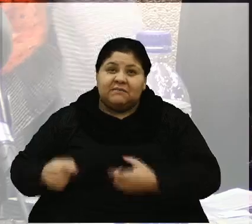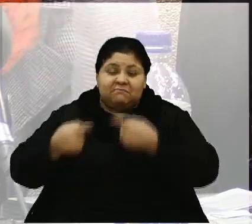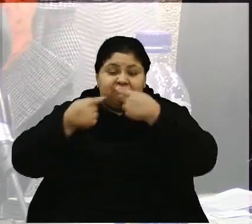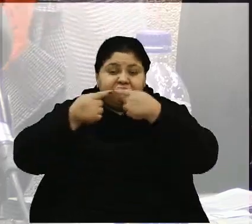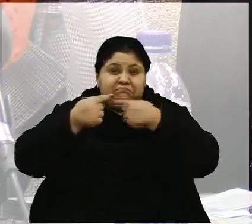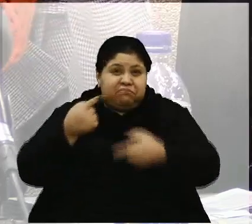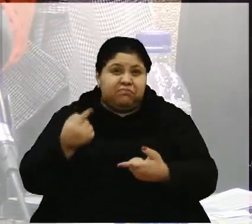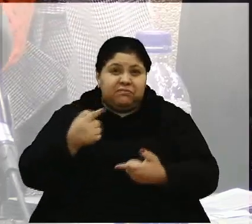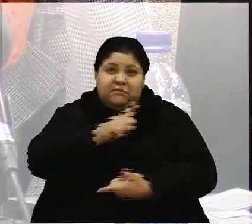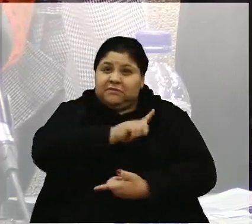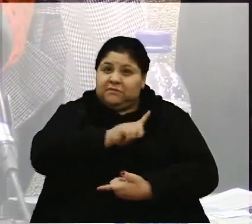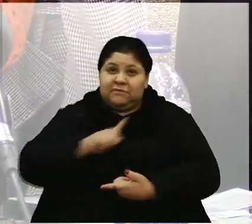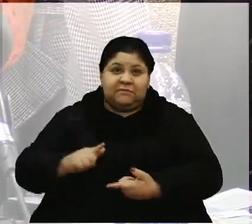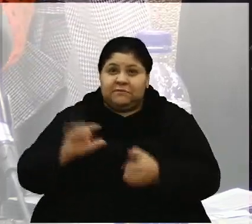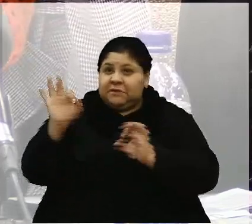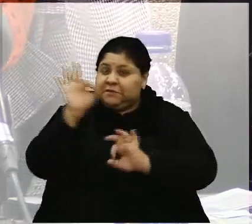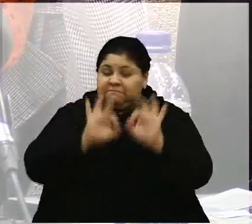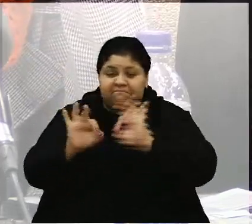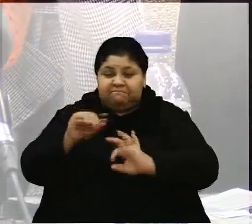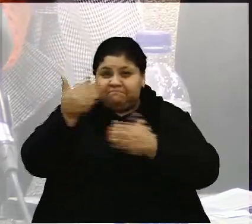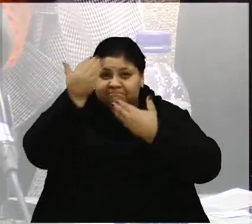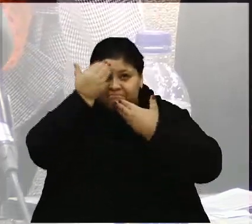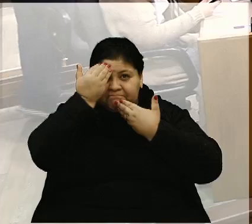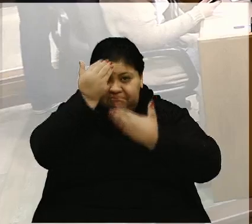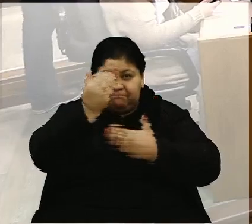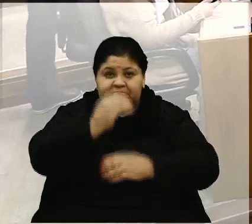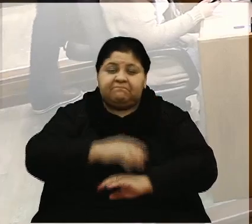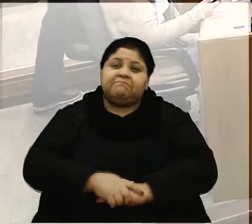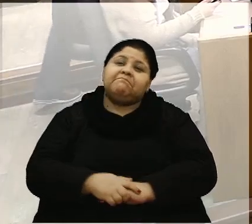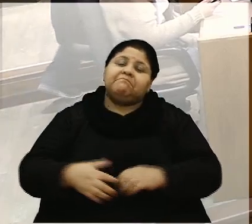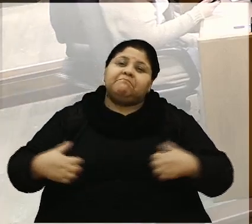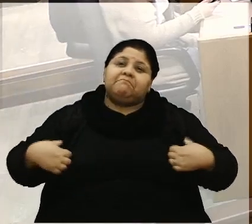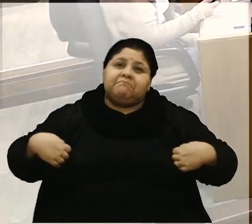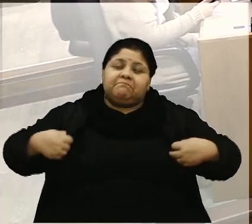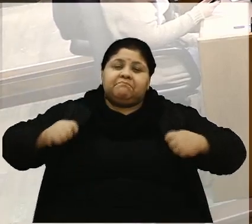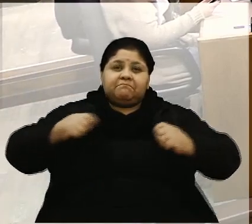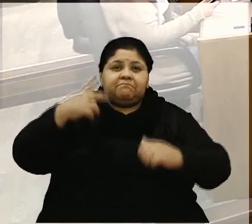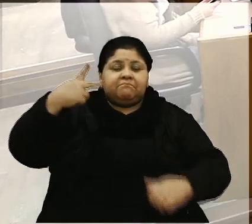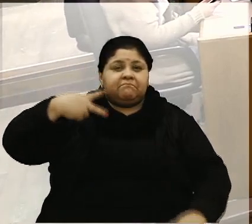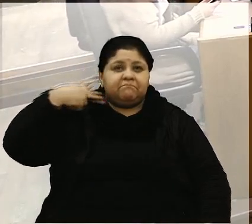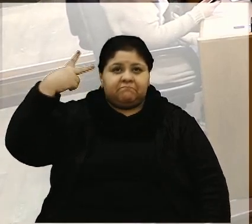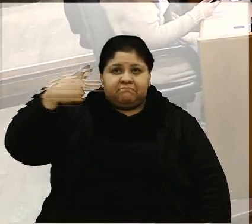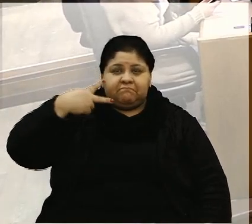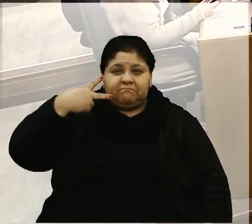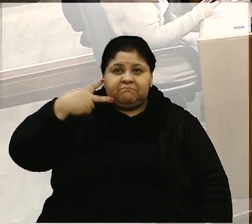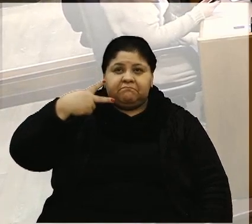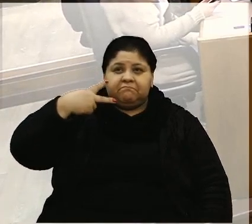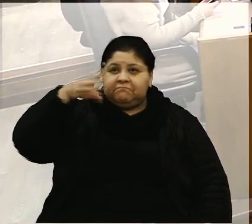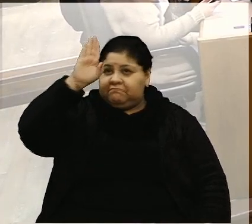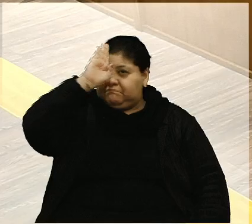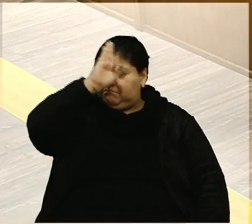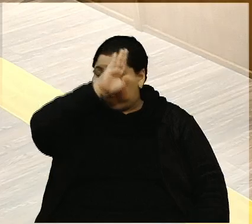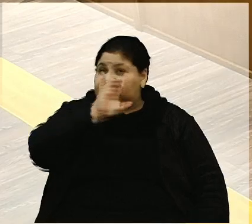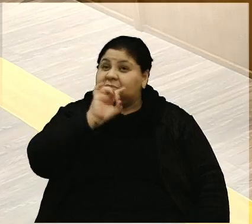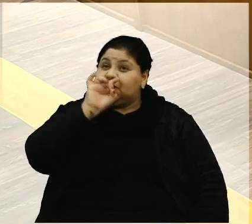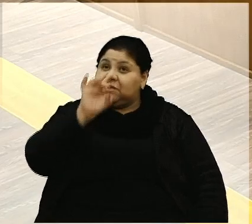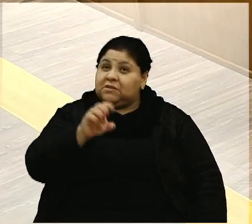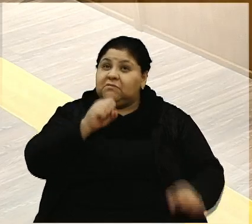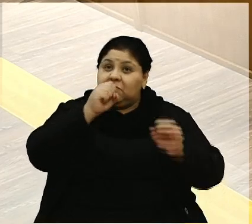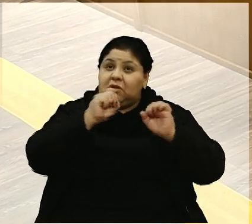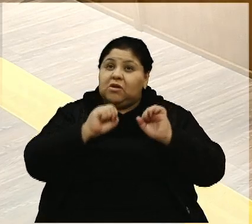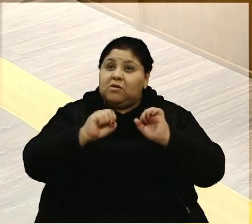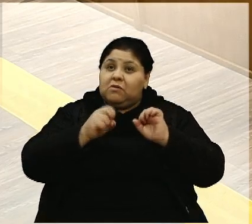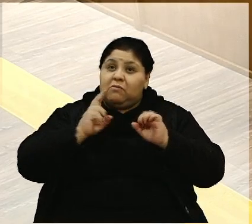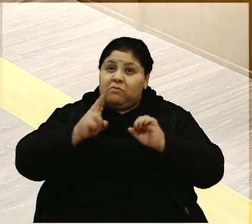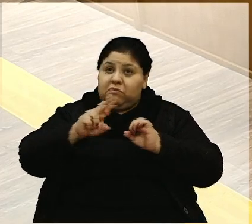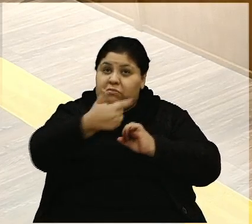incompetente, um governo que não se organiza. Obrigada, vereador. Obrigado, vereadora Gladys. Vereador Bressan, antes de passar a parte, eu só vou dar uma sequência, porque tem um outro assunto que nós conversamos